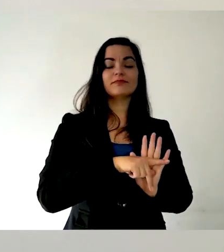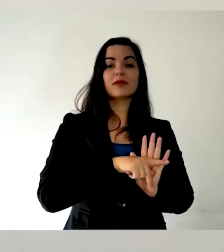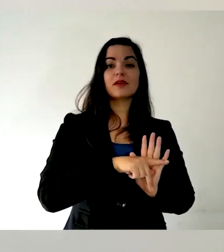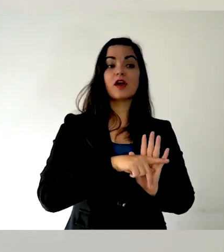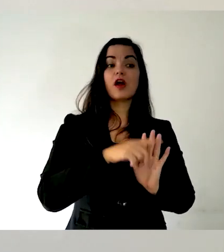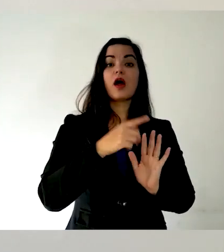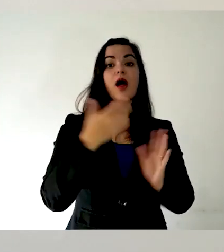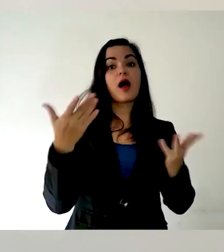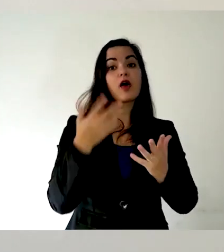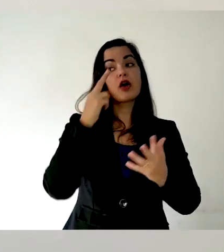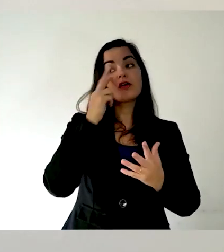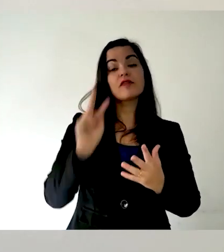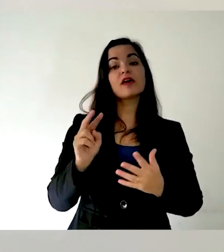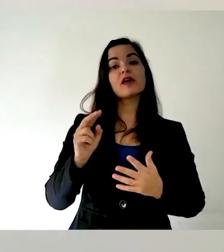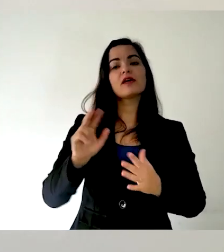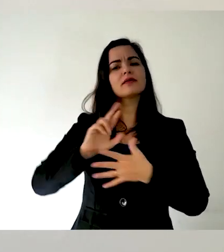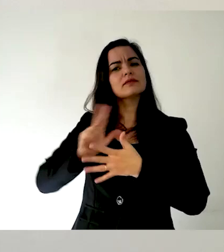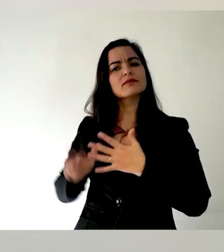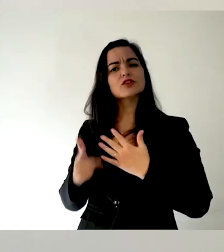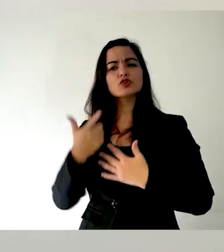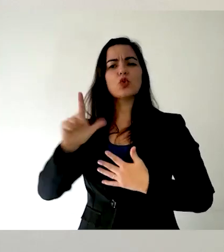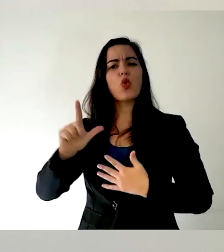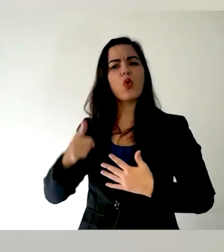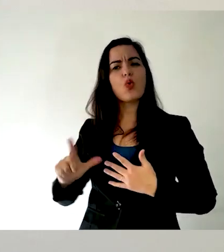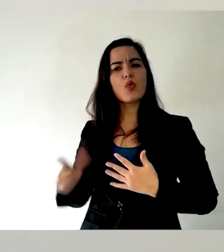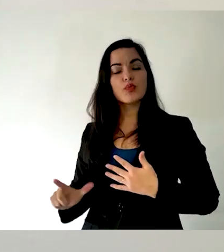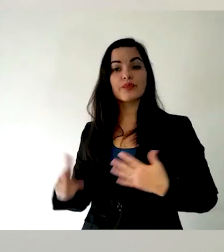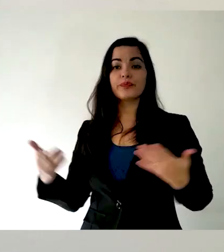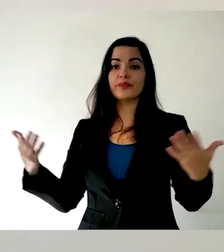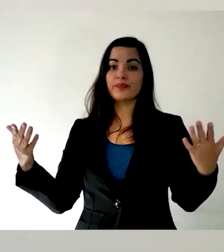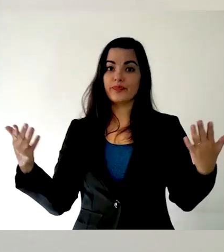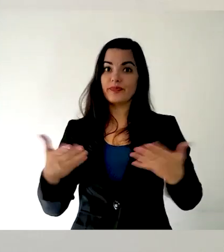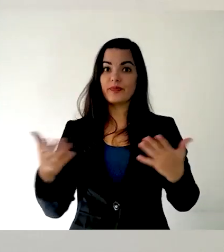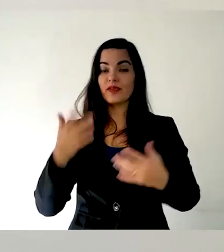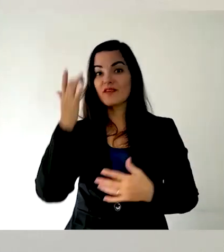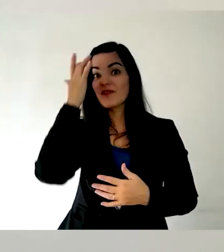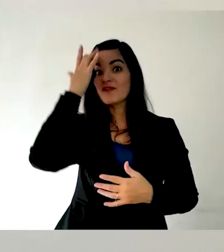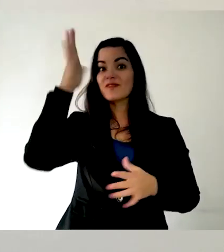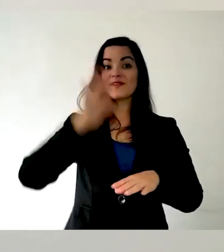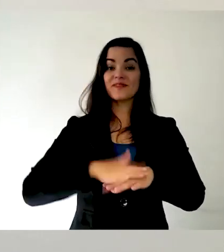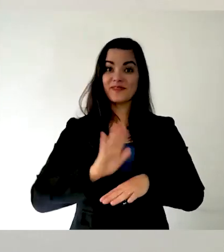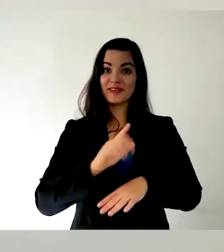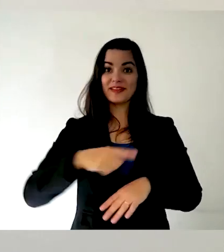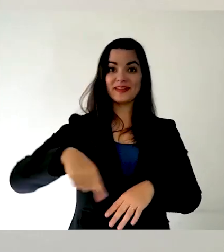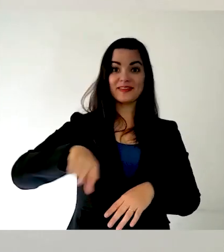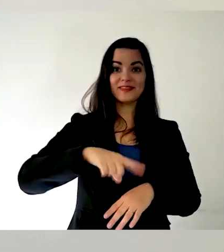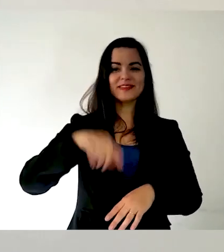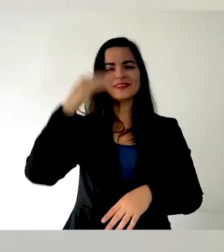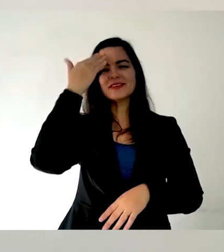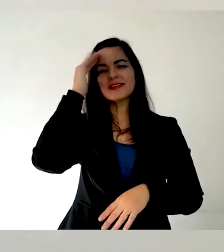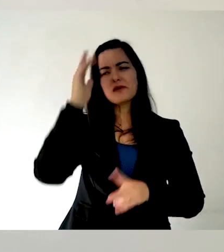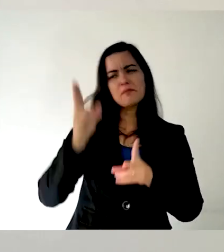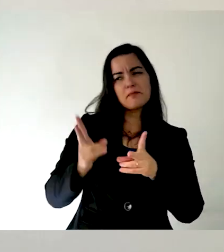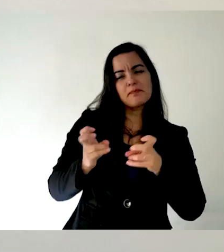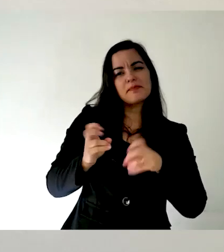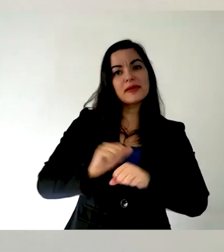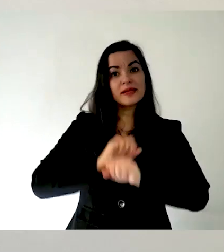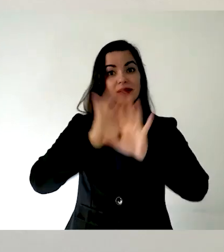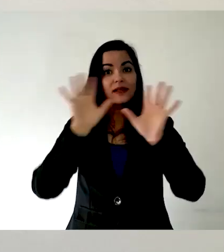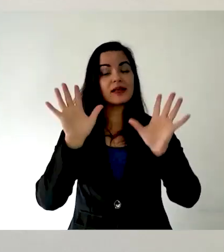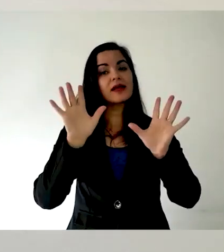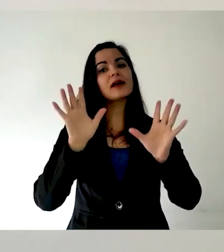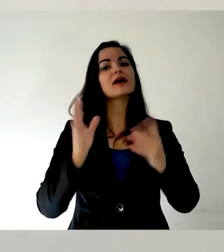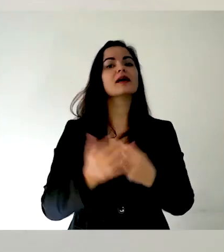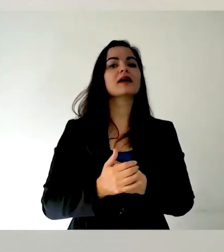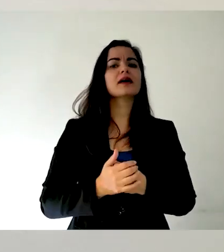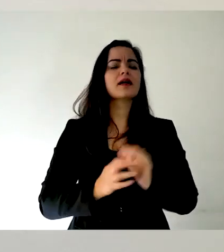para outras características. Então, para ficar mais fácil e você conseguir perceber